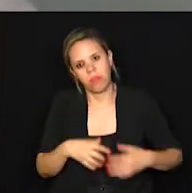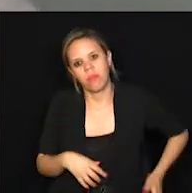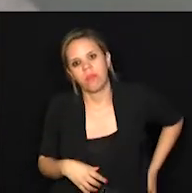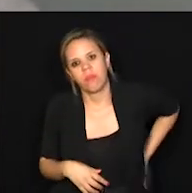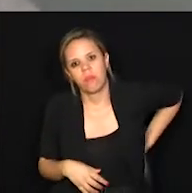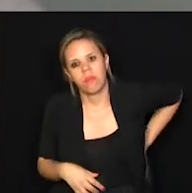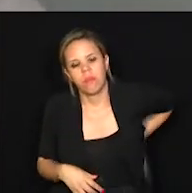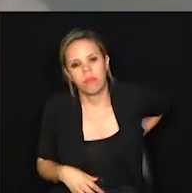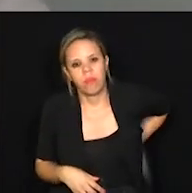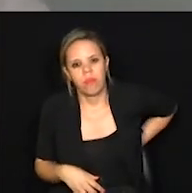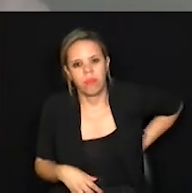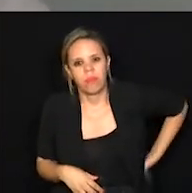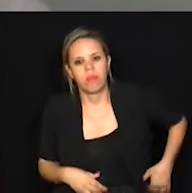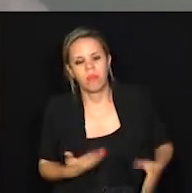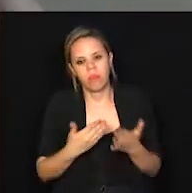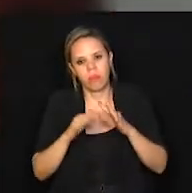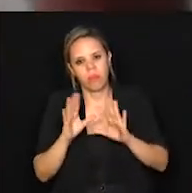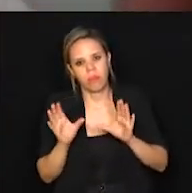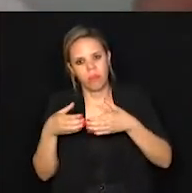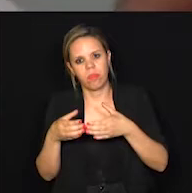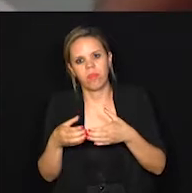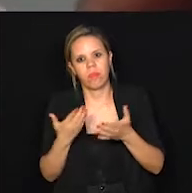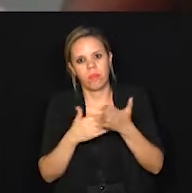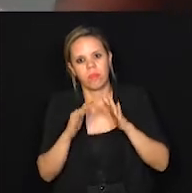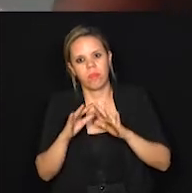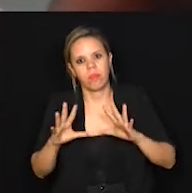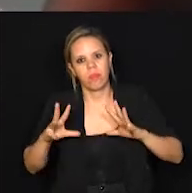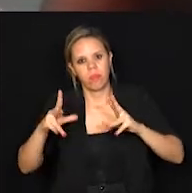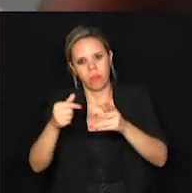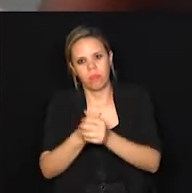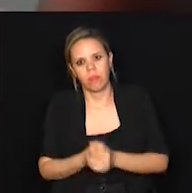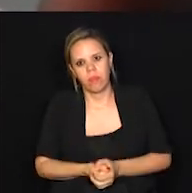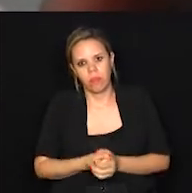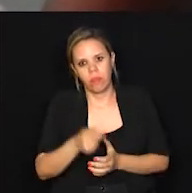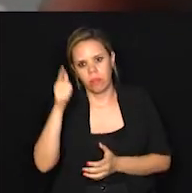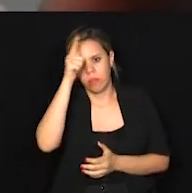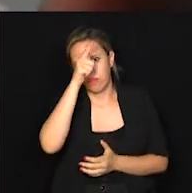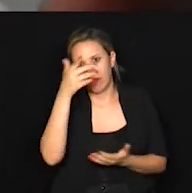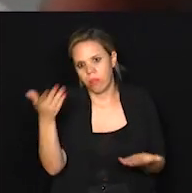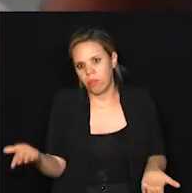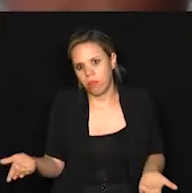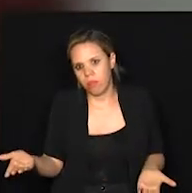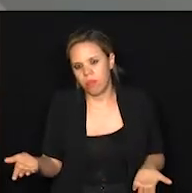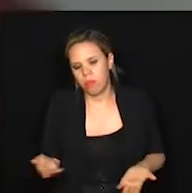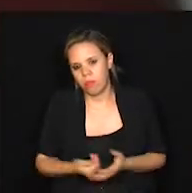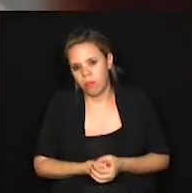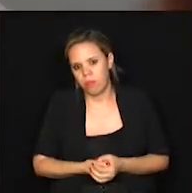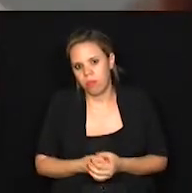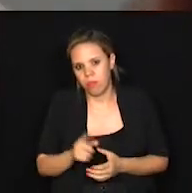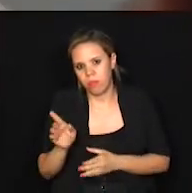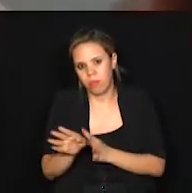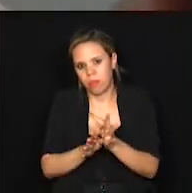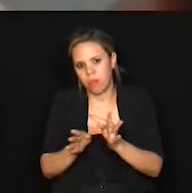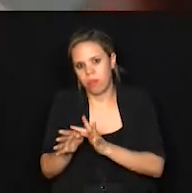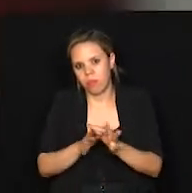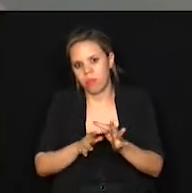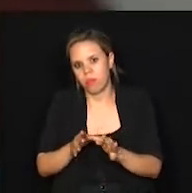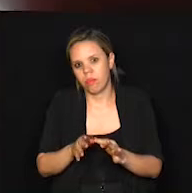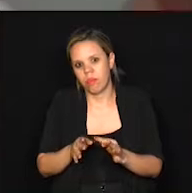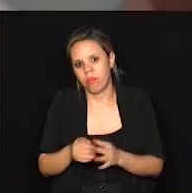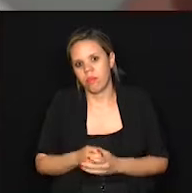aproveitando, Gustavo, nós disponibilizamos, porque teve a Verônica, né, ela falou sobre a questão do